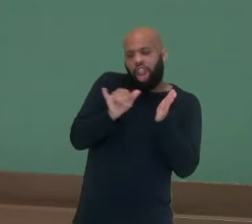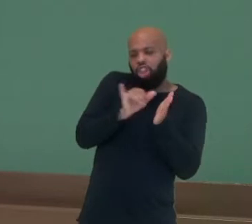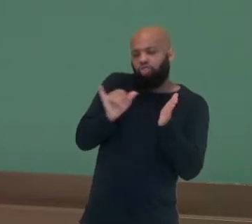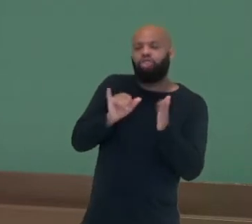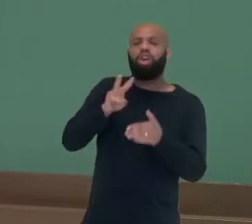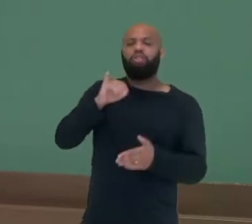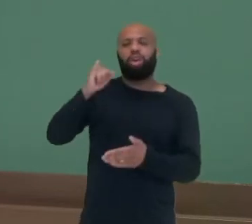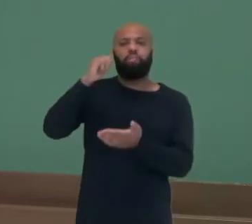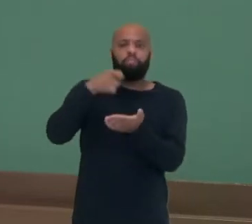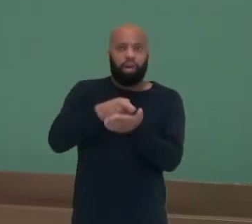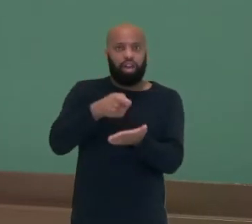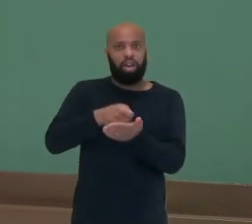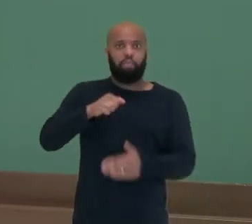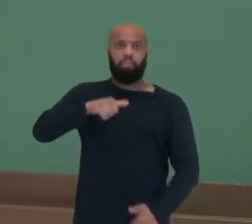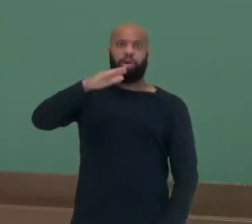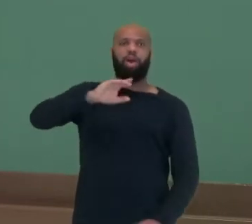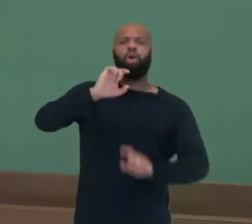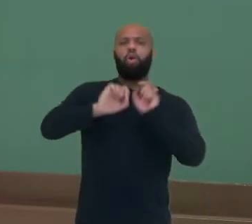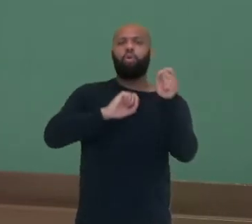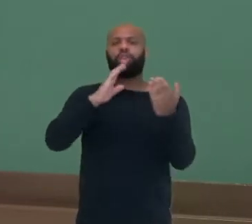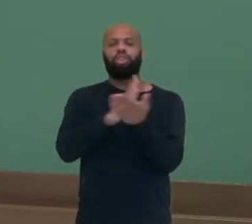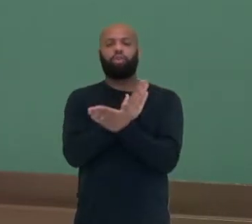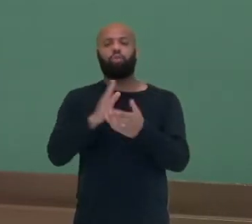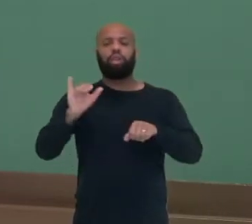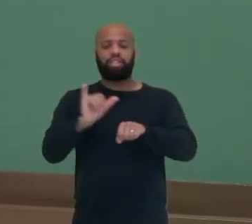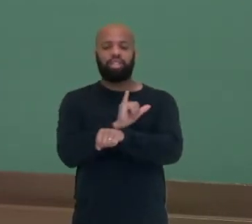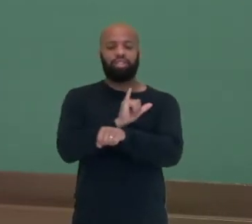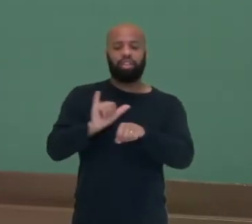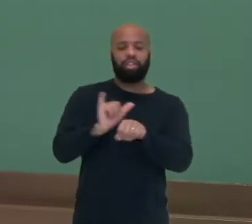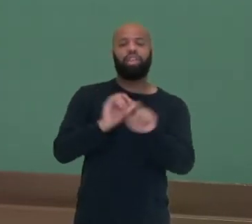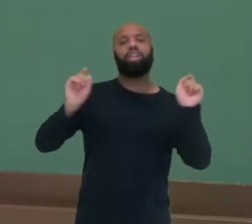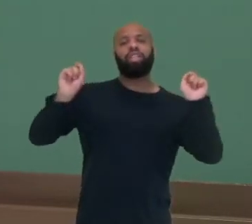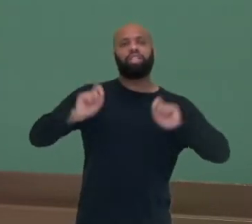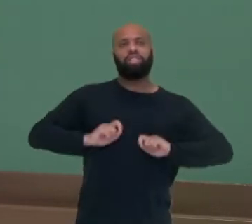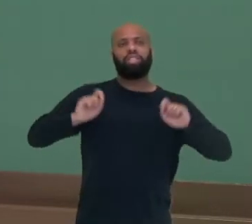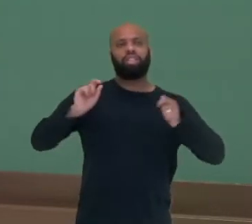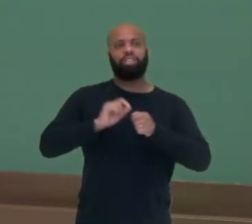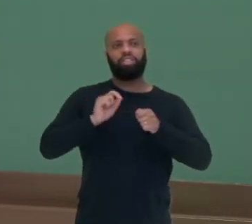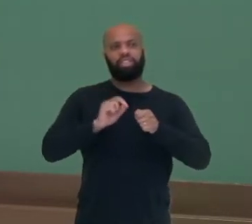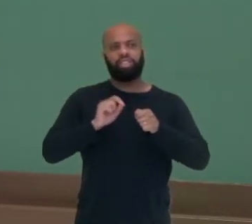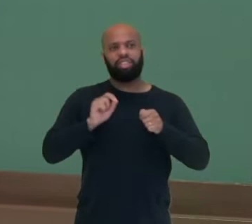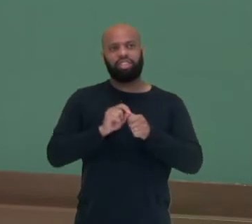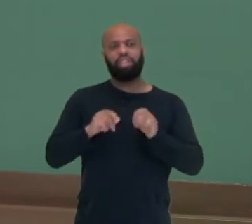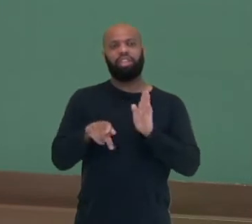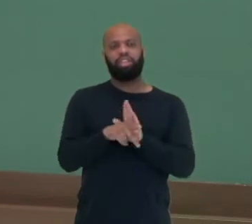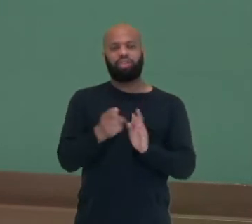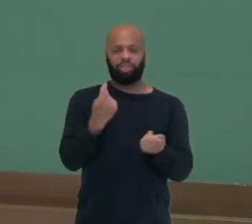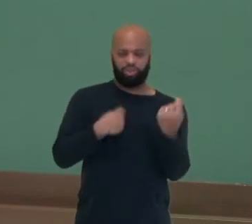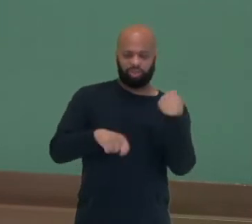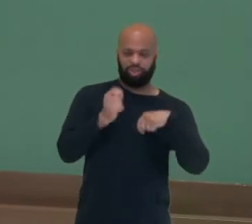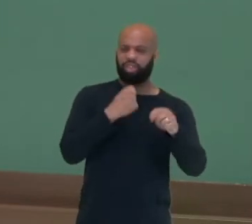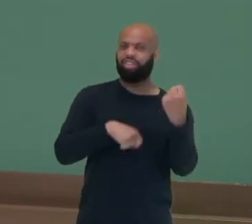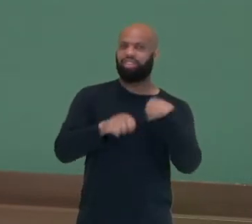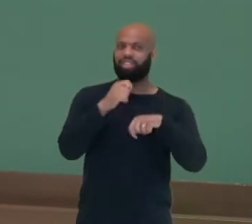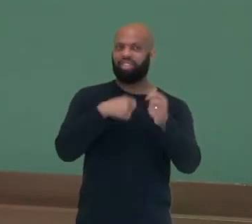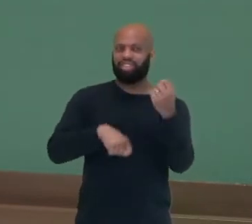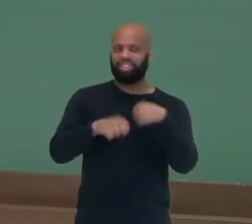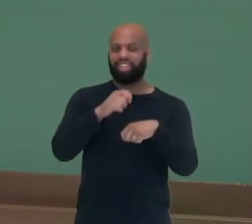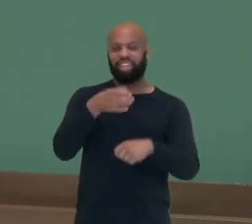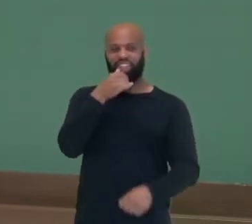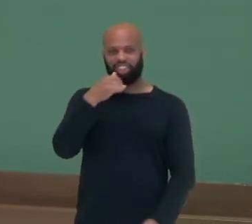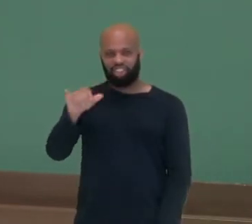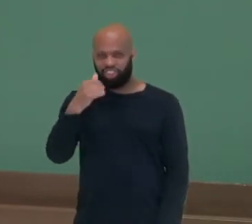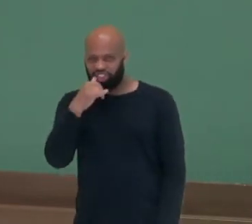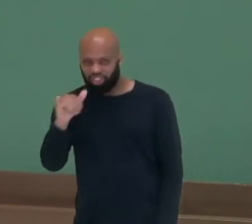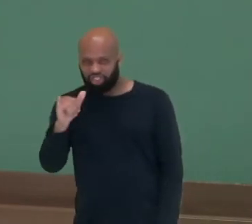Então, que medidas, que ações nós podemos fazer para economizar energia